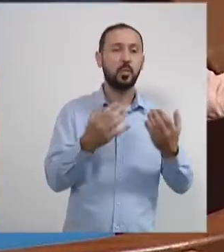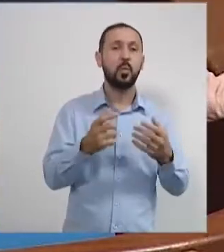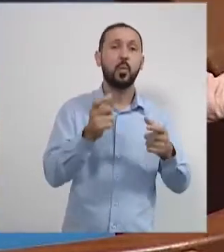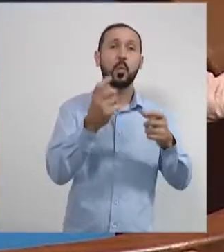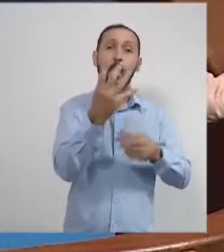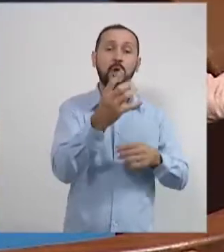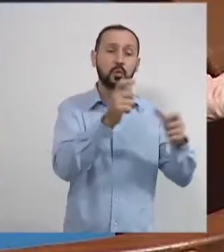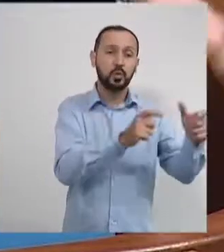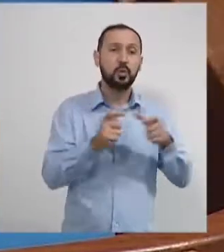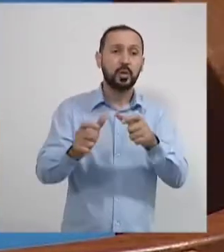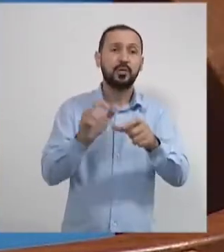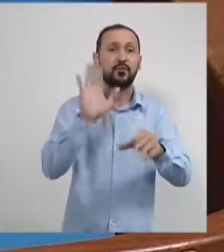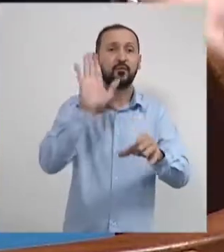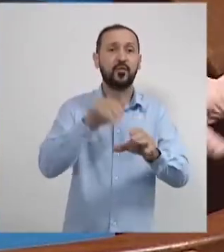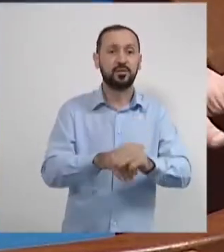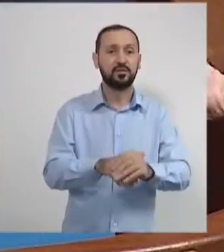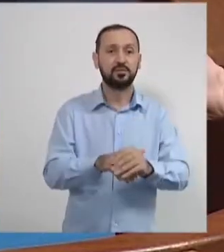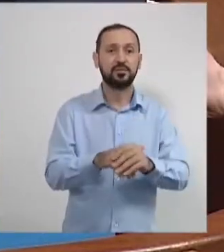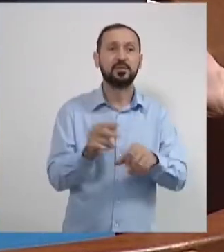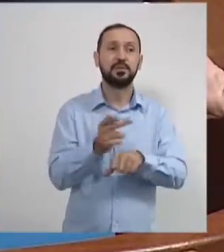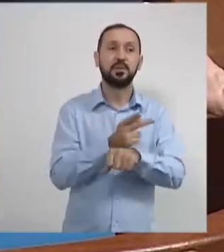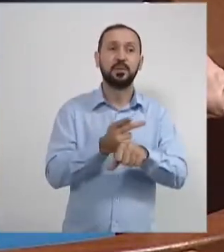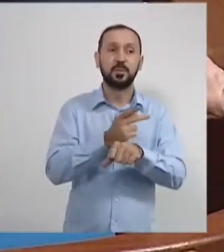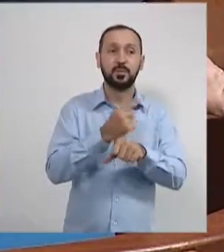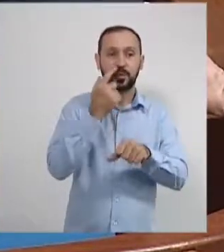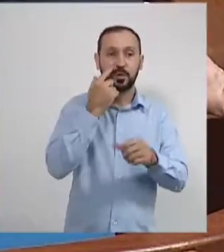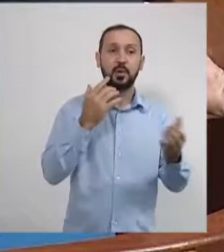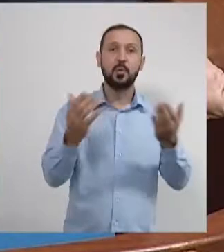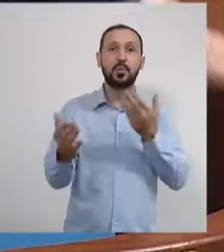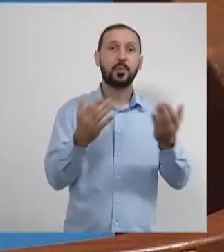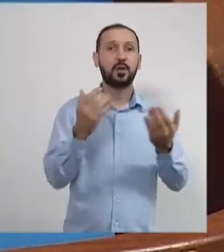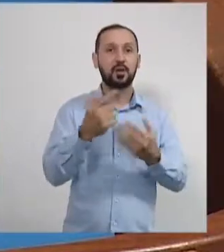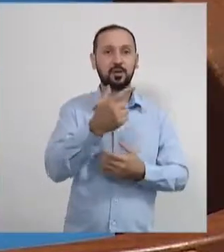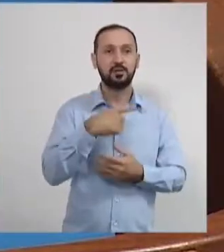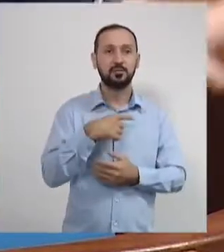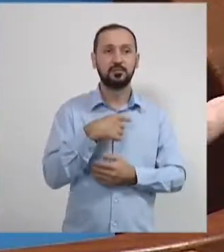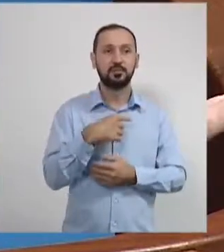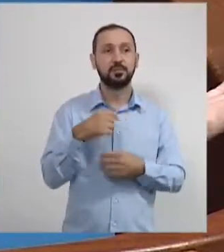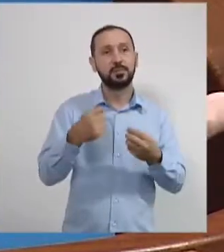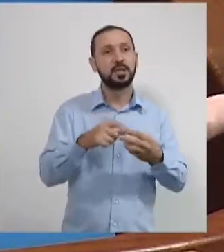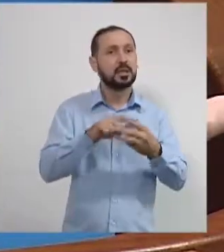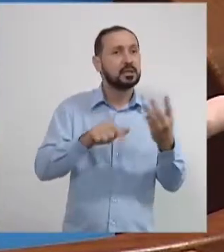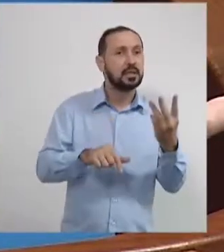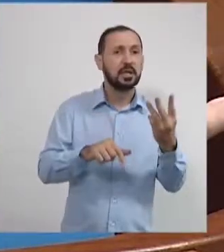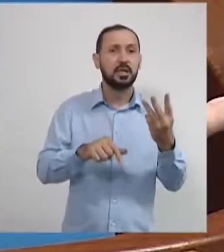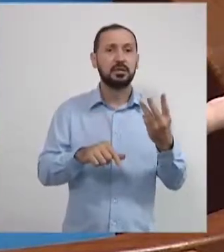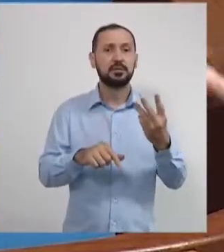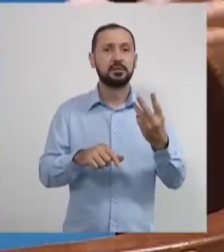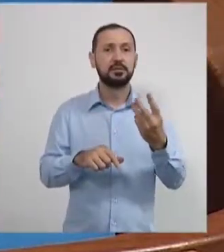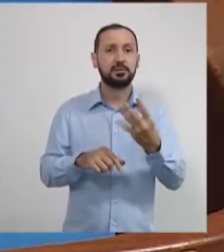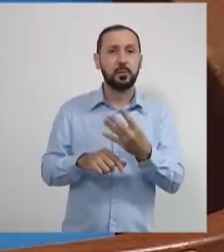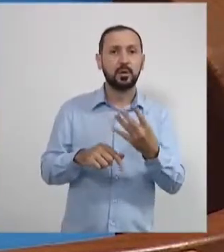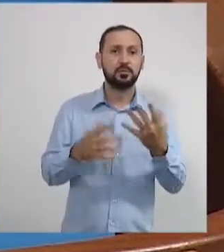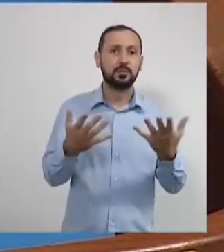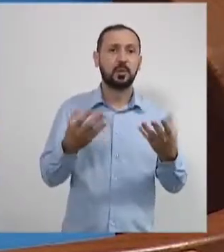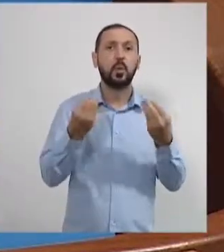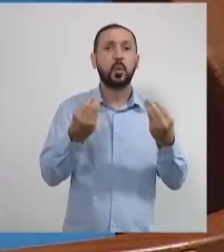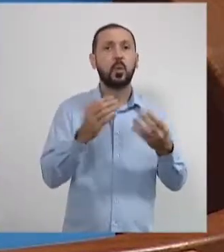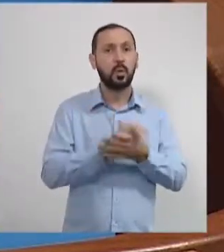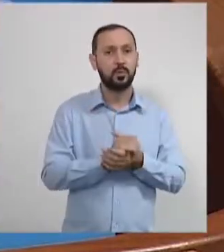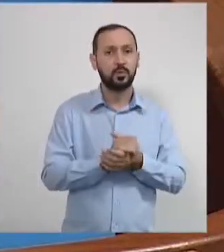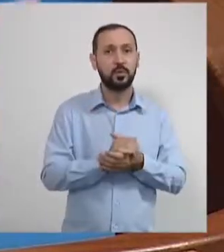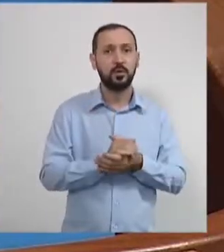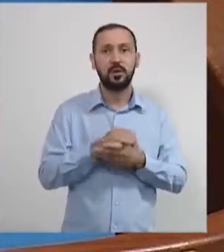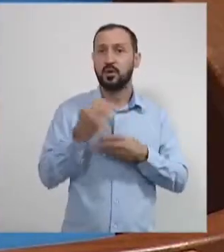de votação. Não é? Se nós considerarmos a proporcionalidade com Dourados, 3 pontos de votação em Campo Grande, evidente que é um